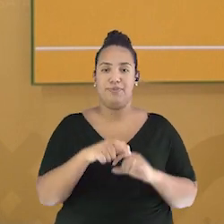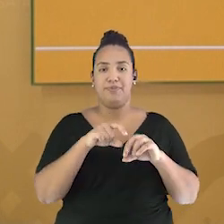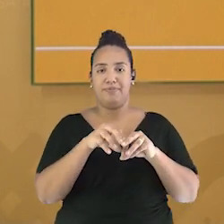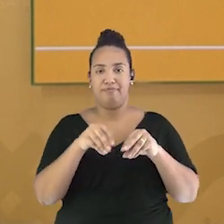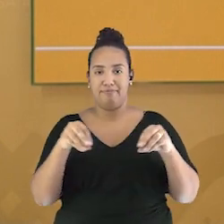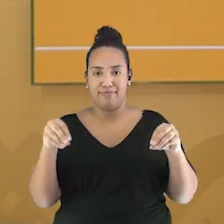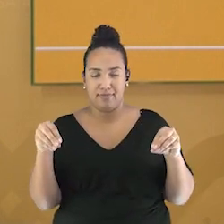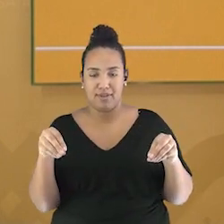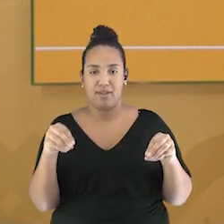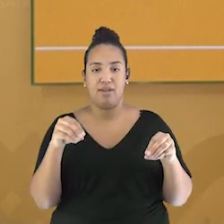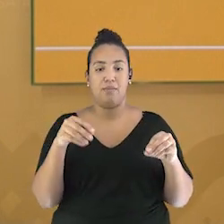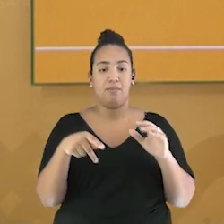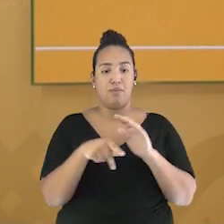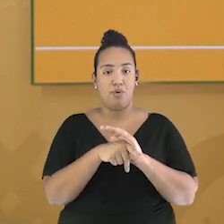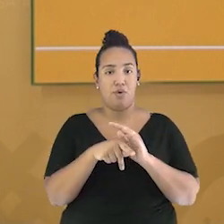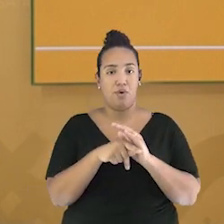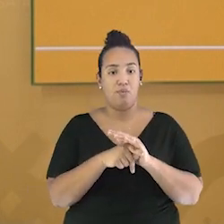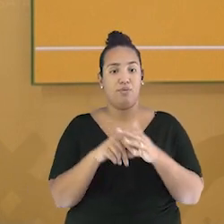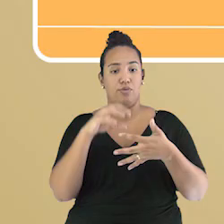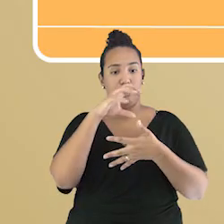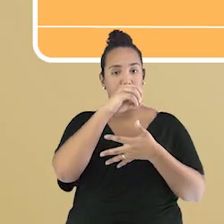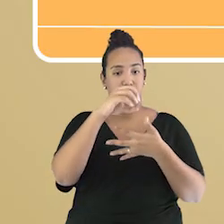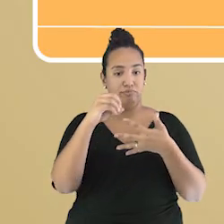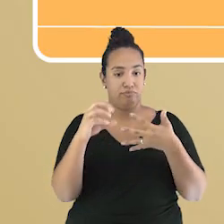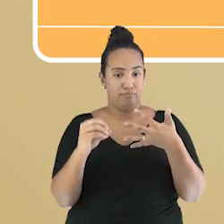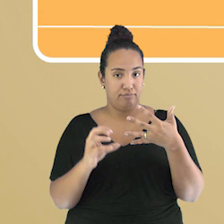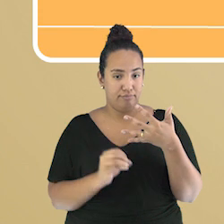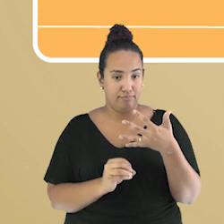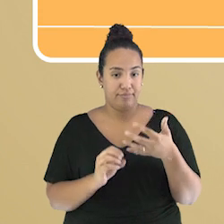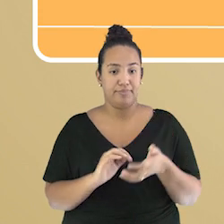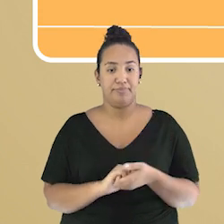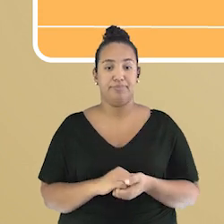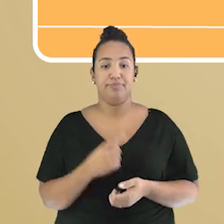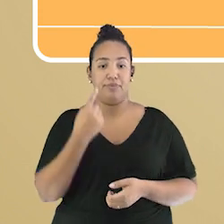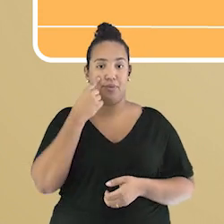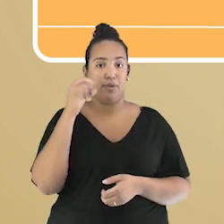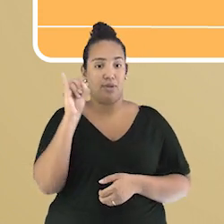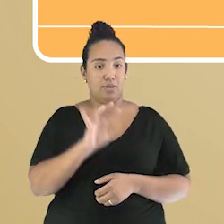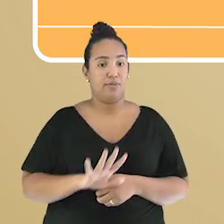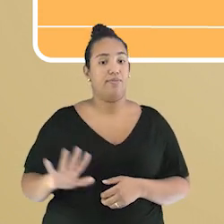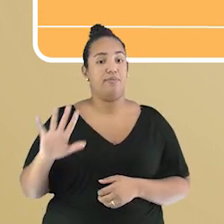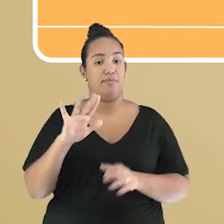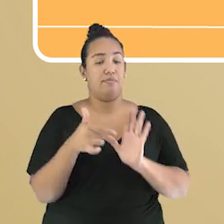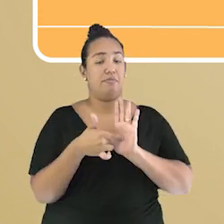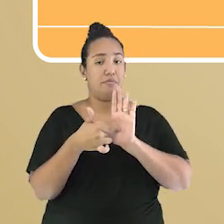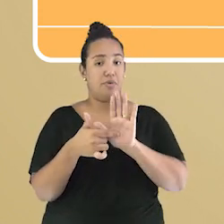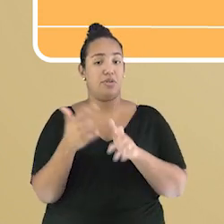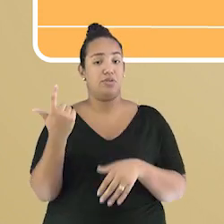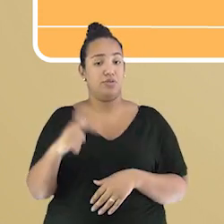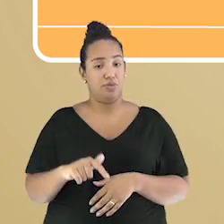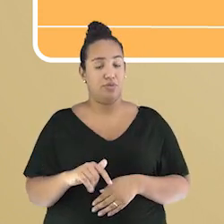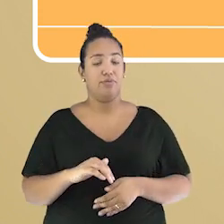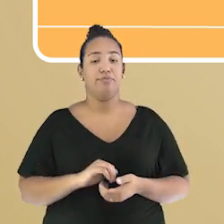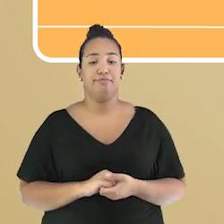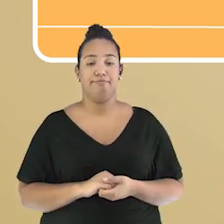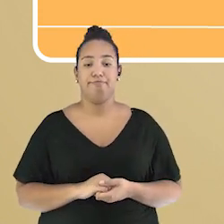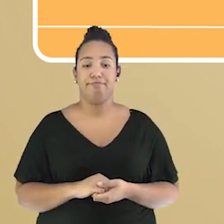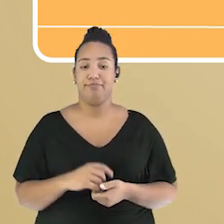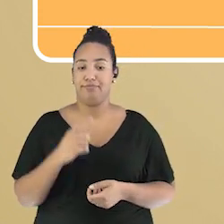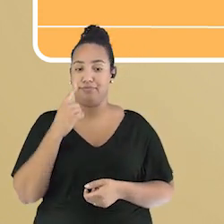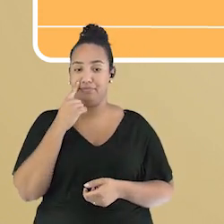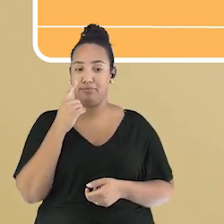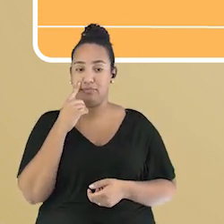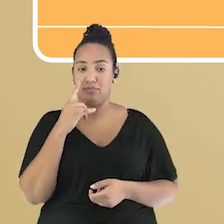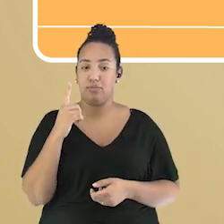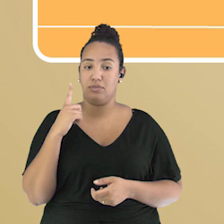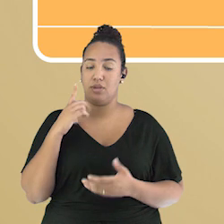nutrição ocorridas na cadeia alimentar. Nossa imagem ilustra bem essa situação. Nela, temos